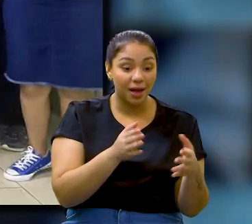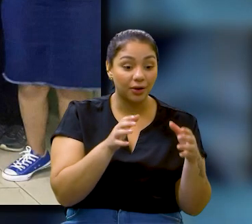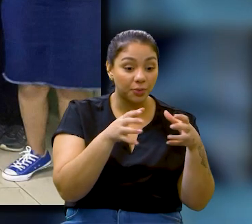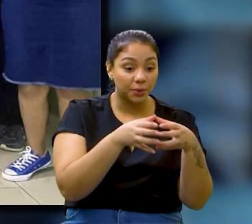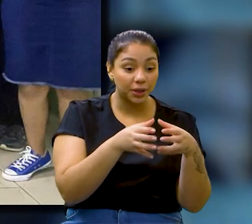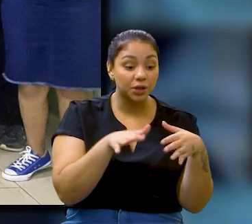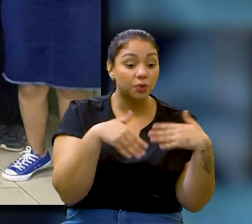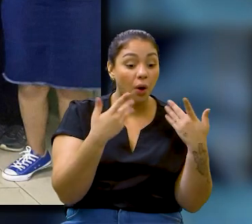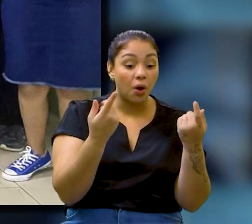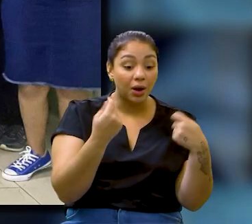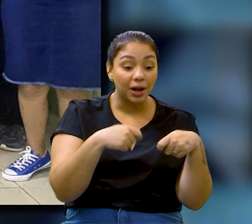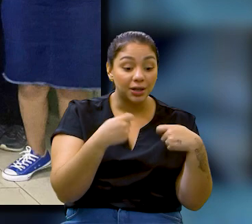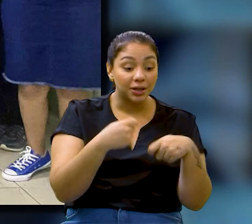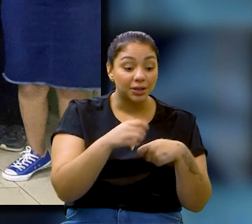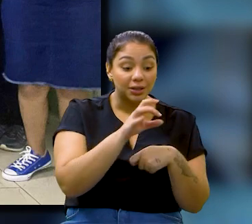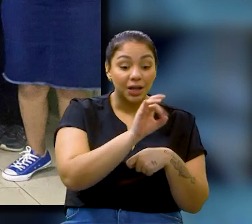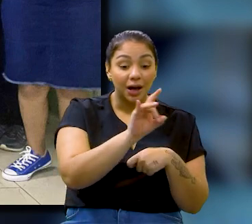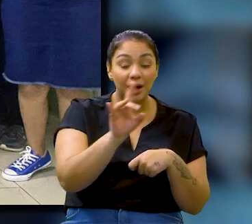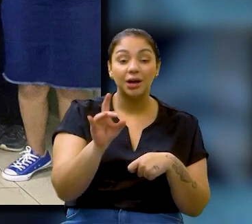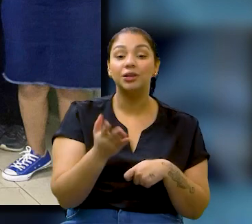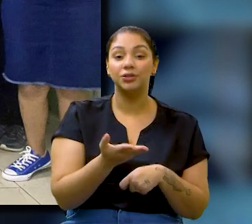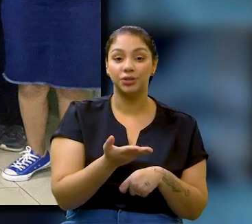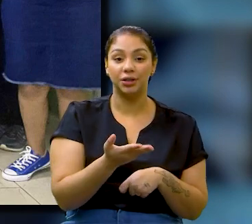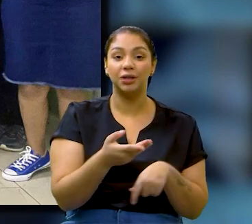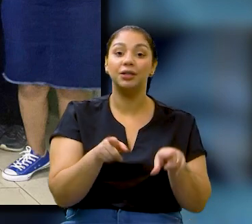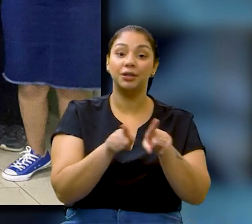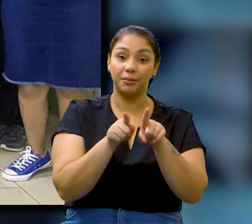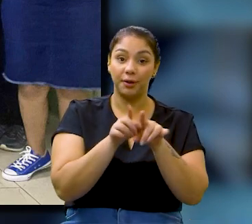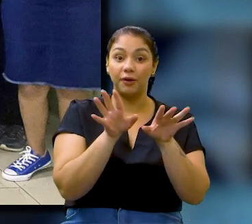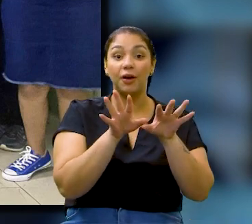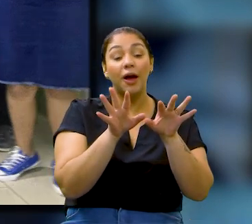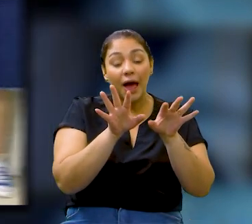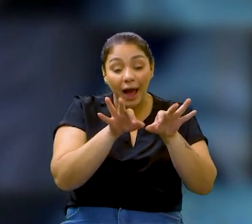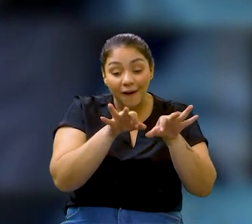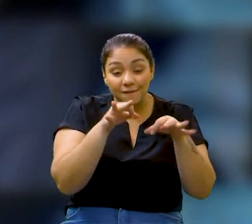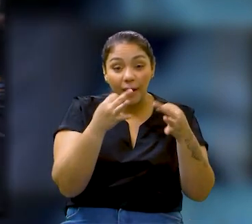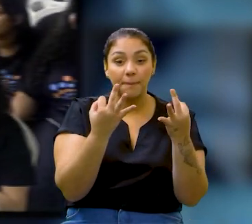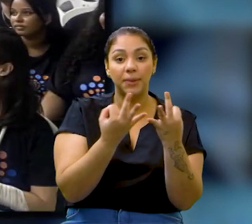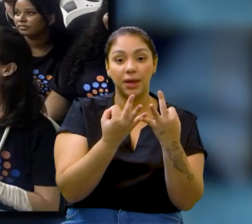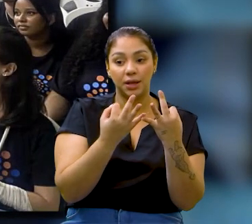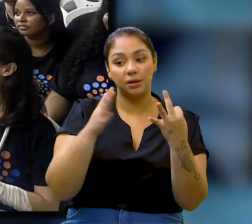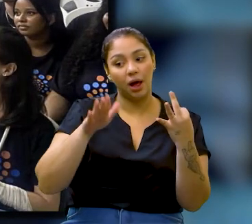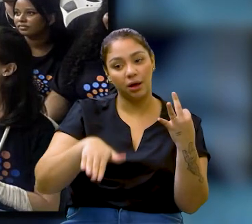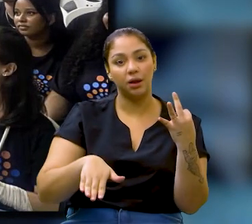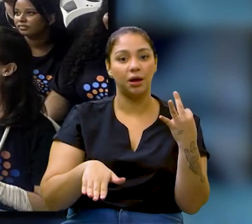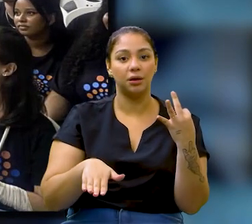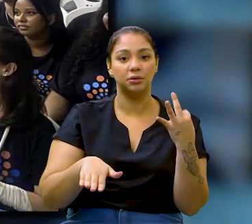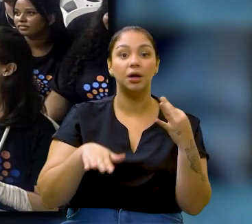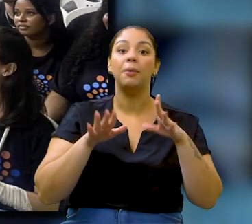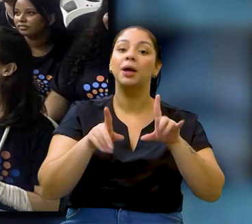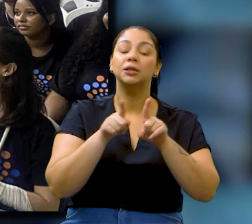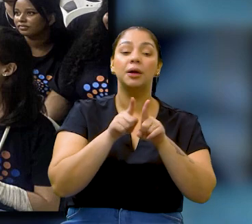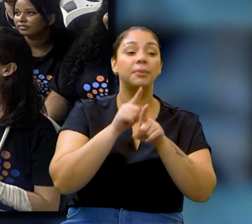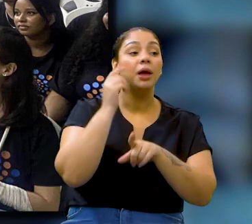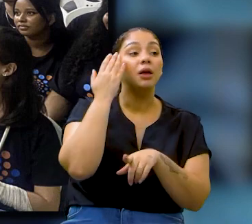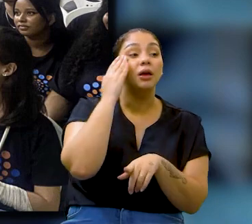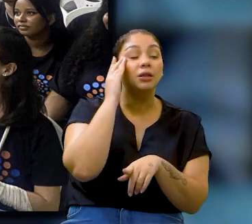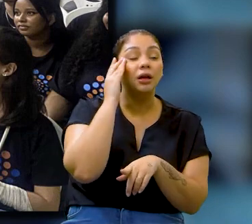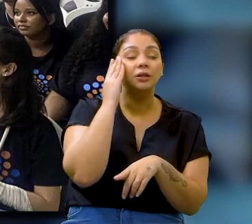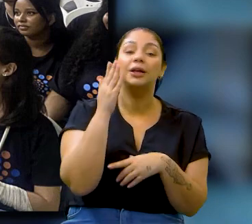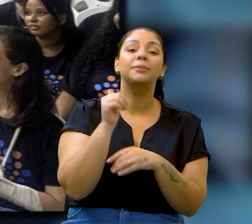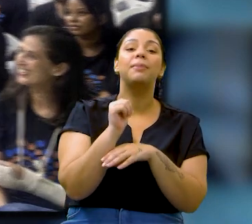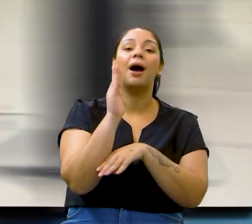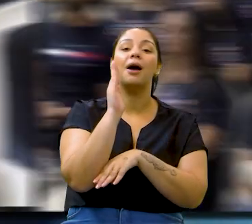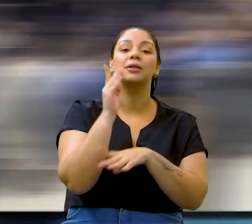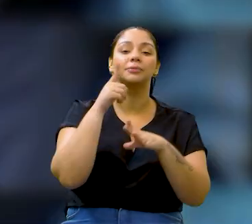a gente quer entender quais são as necessidades. A gente acolhe as famílias das crianças, mas além disso a gente gosta de